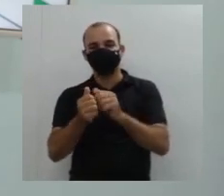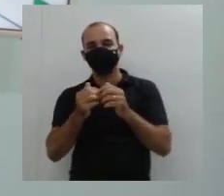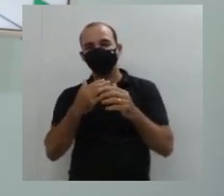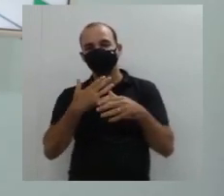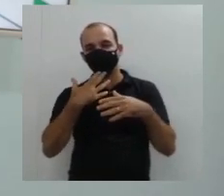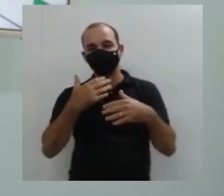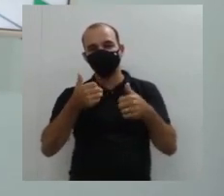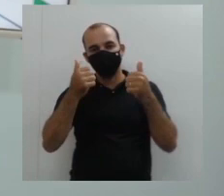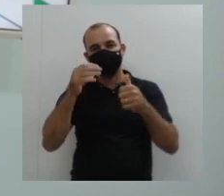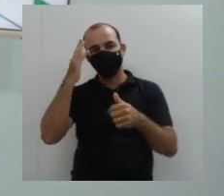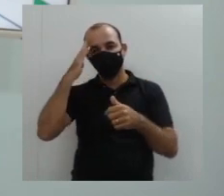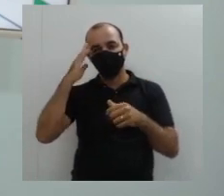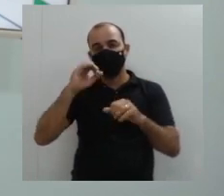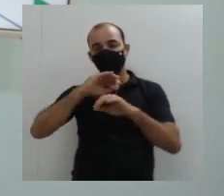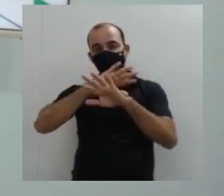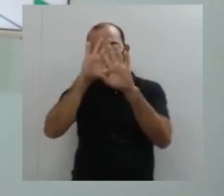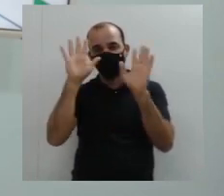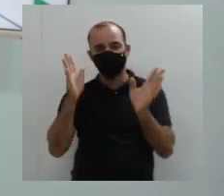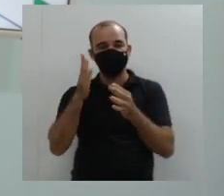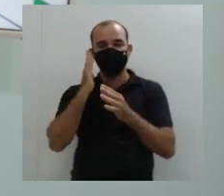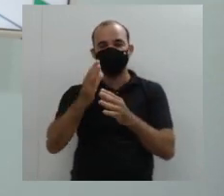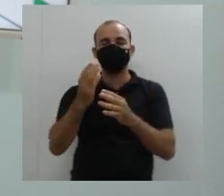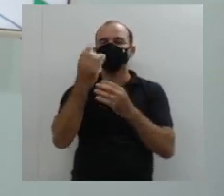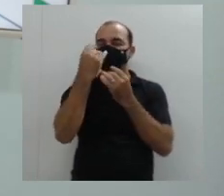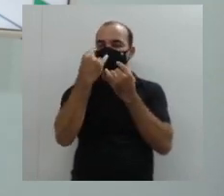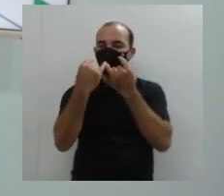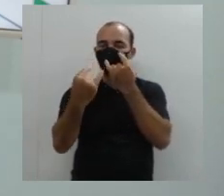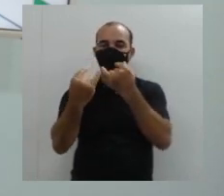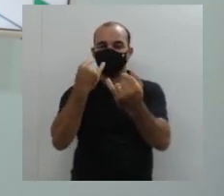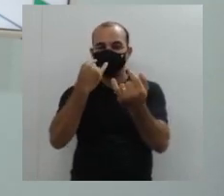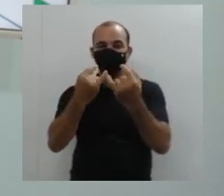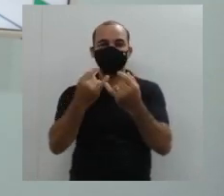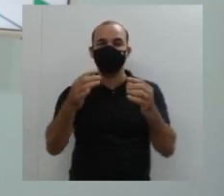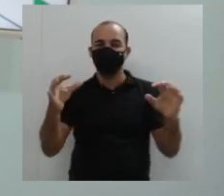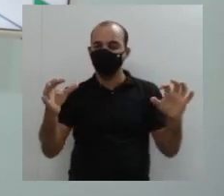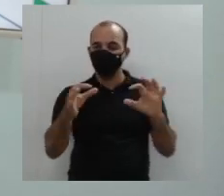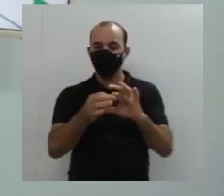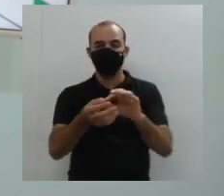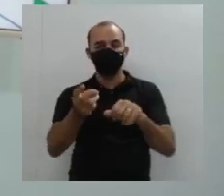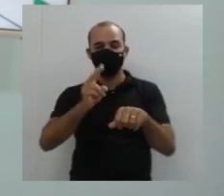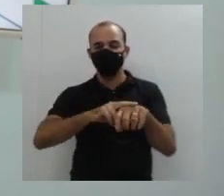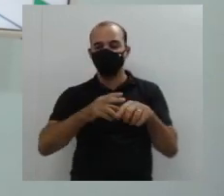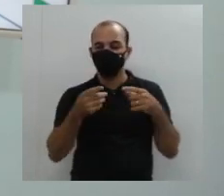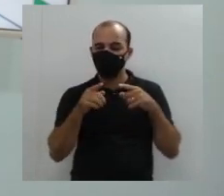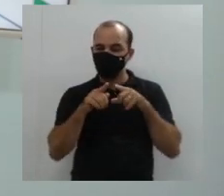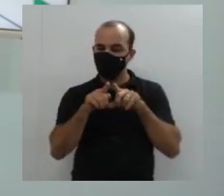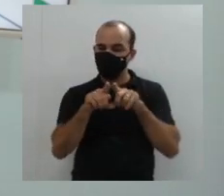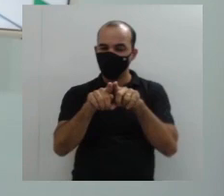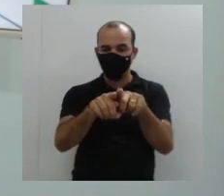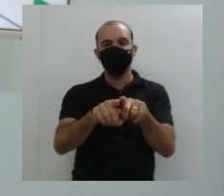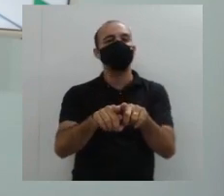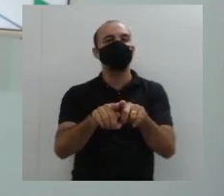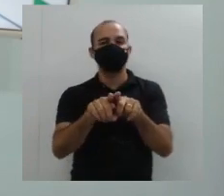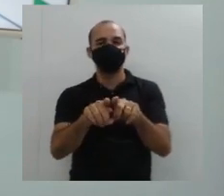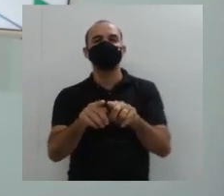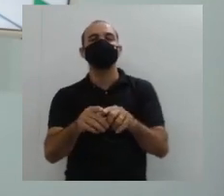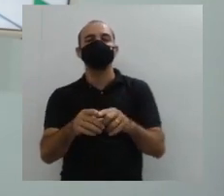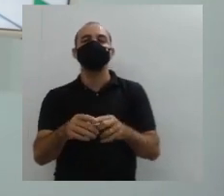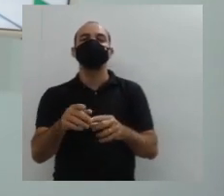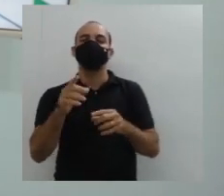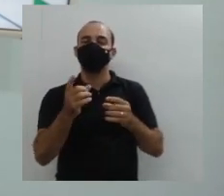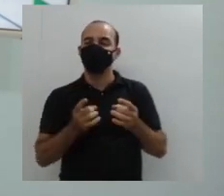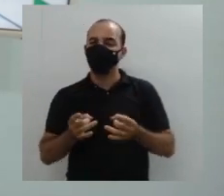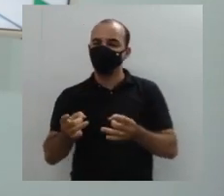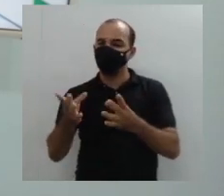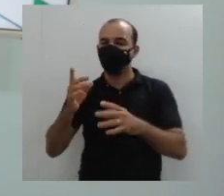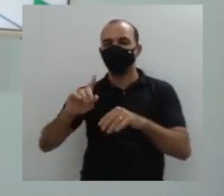juntas, convencer, e elas estão o quê? Em acordo, em sintonia, para vender um produto, vender